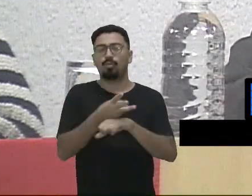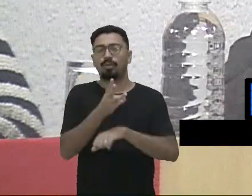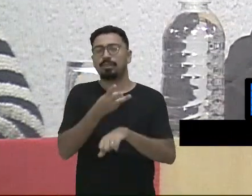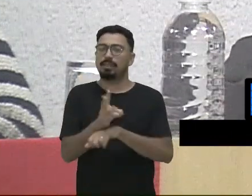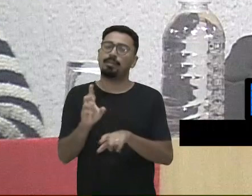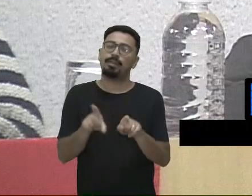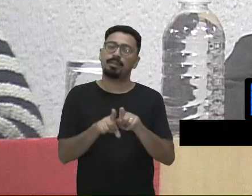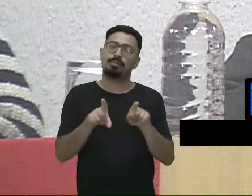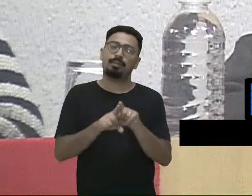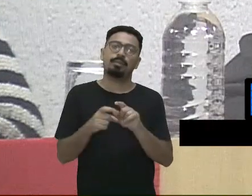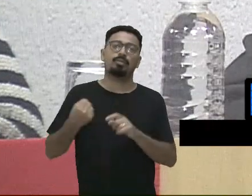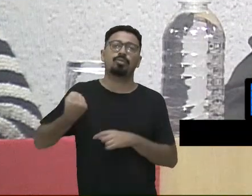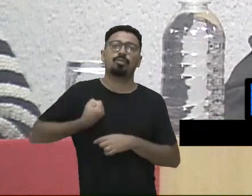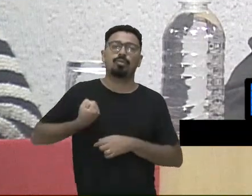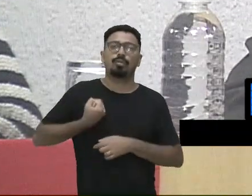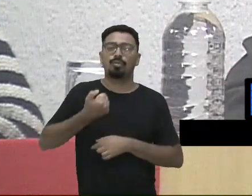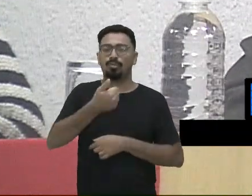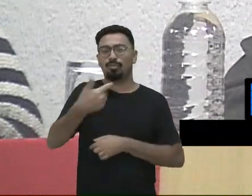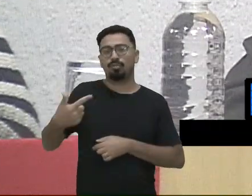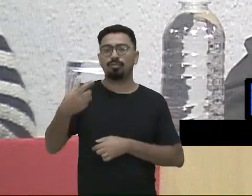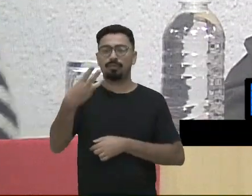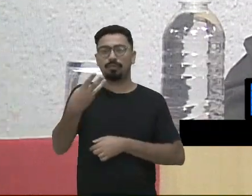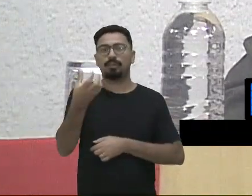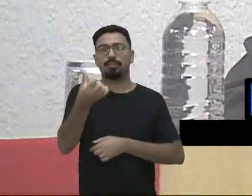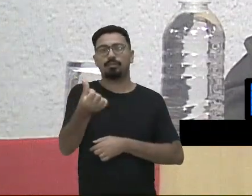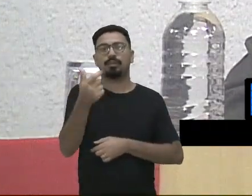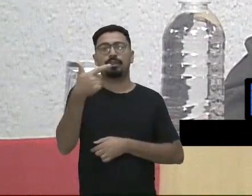WhatsApp no número